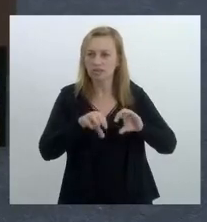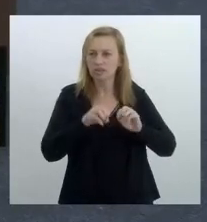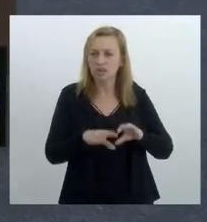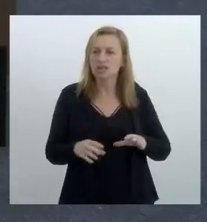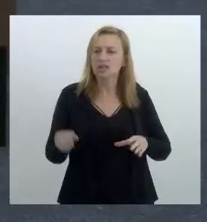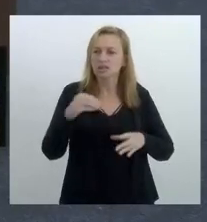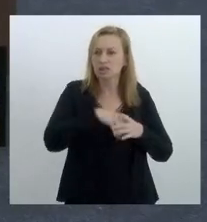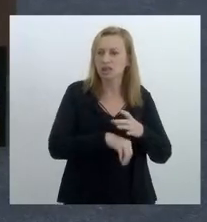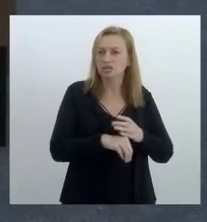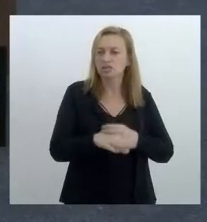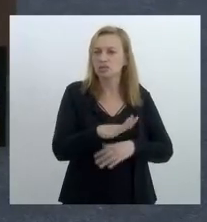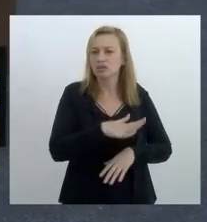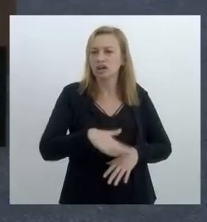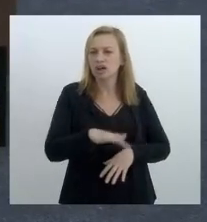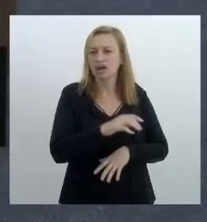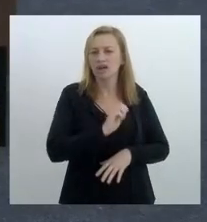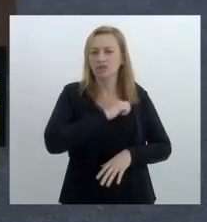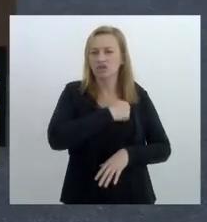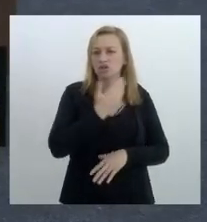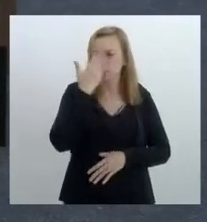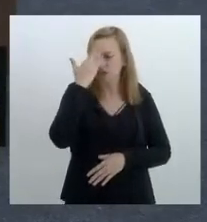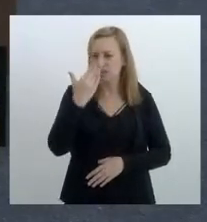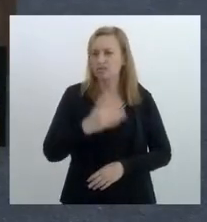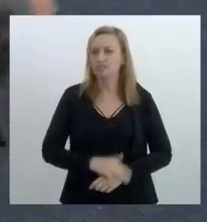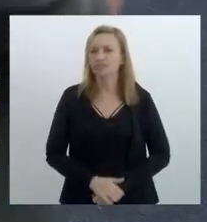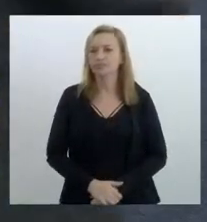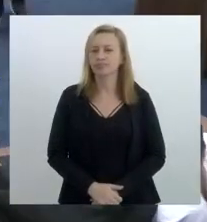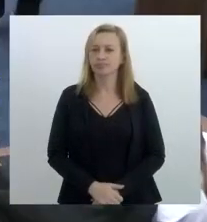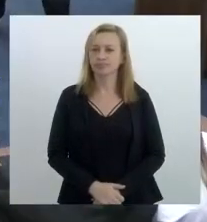de recuperação fiscal. Obrigado.